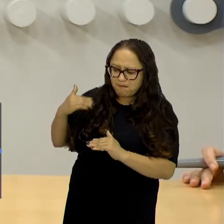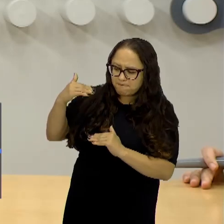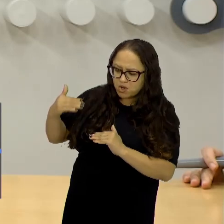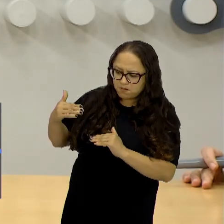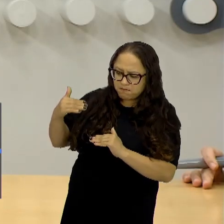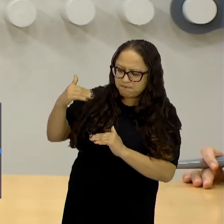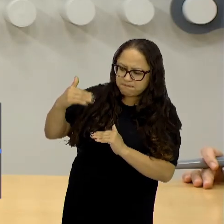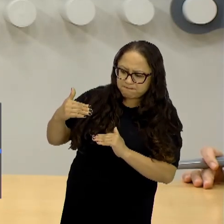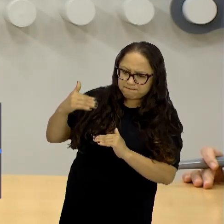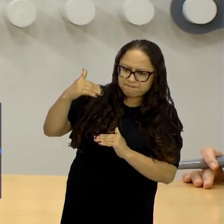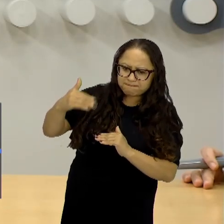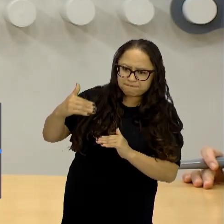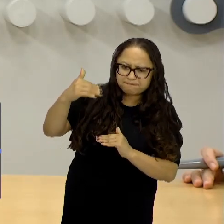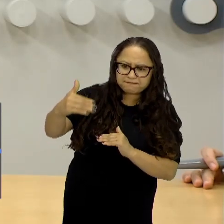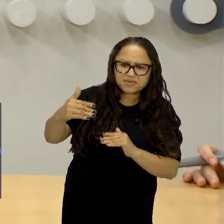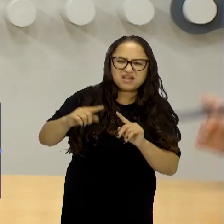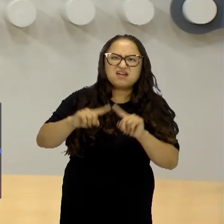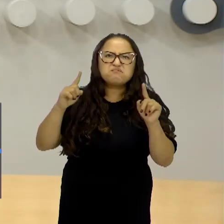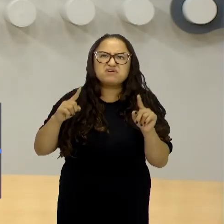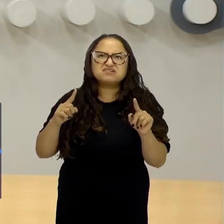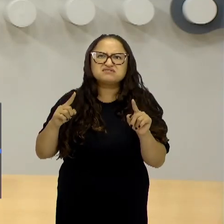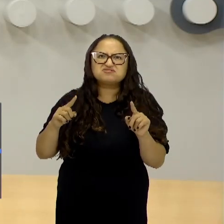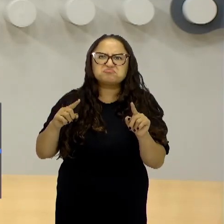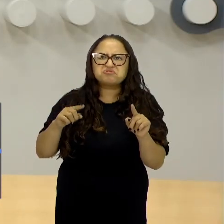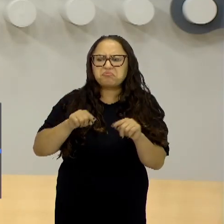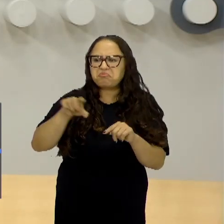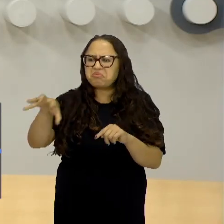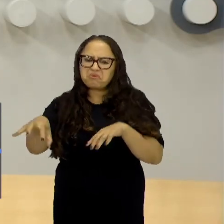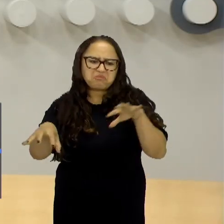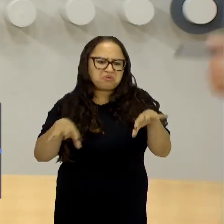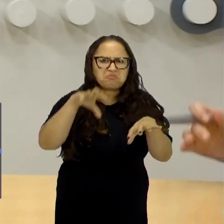você vai caminhando. Agora, você vai jogando aleatoriamente, olha, você visitou